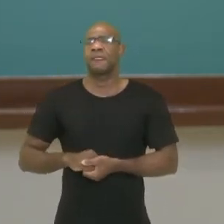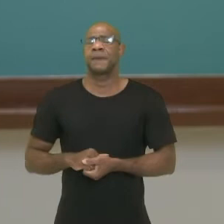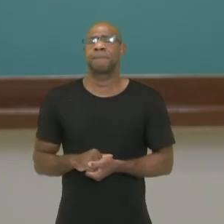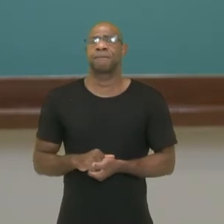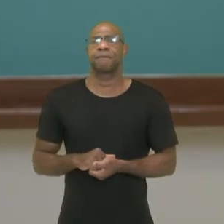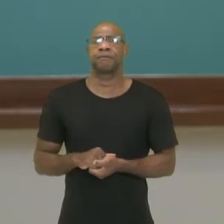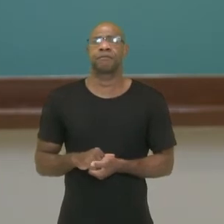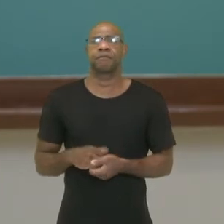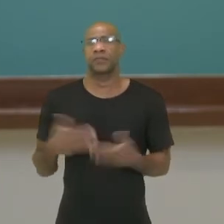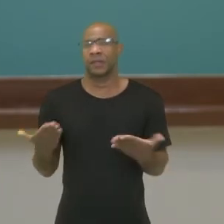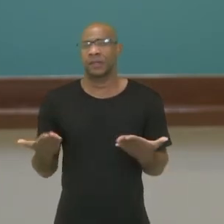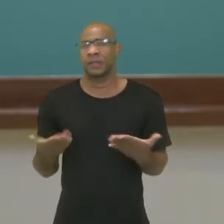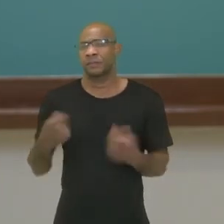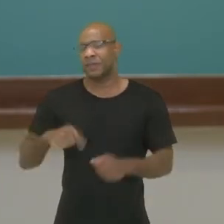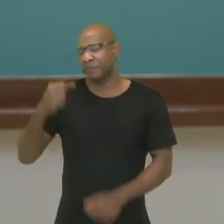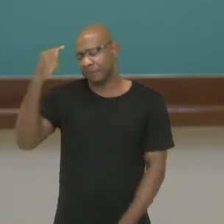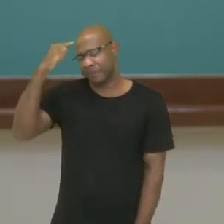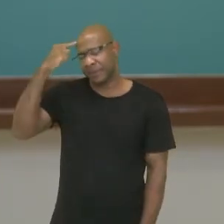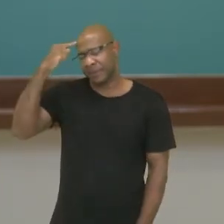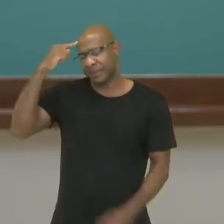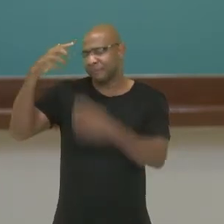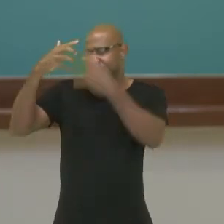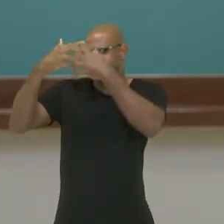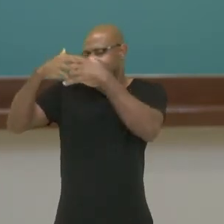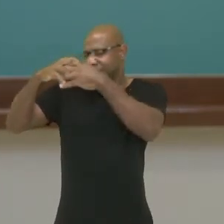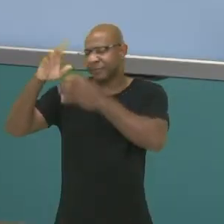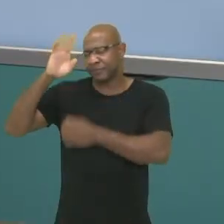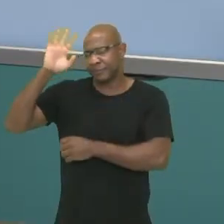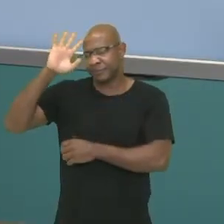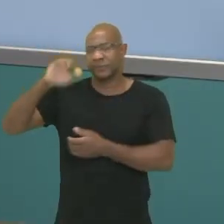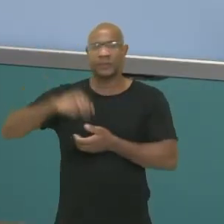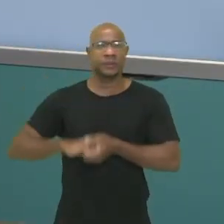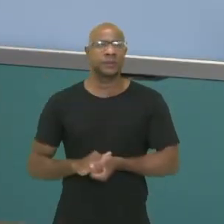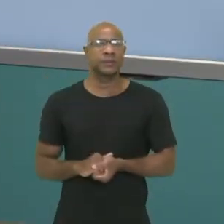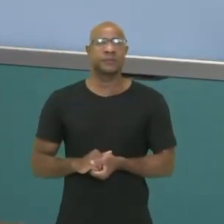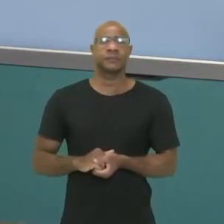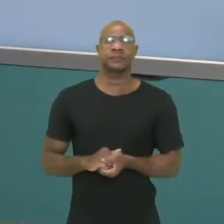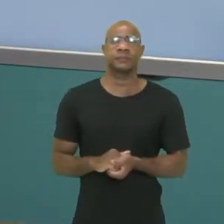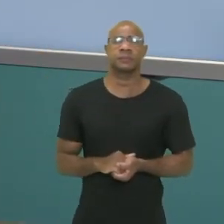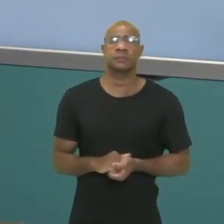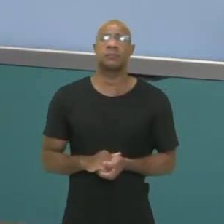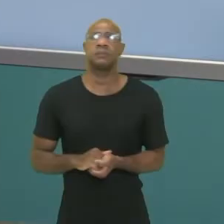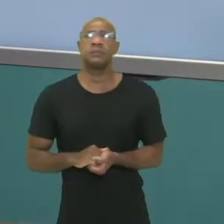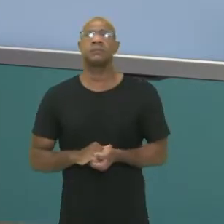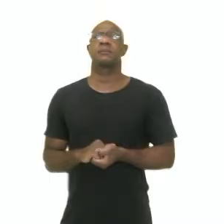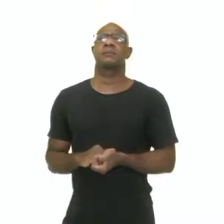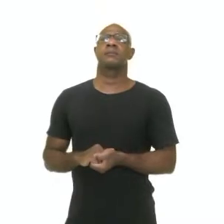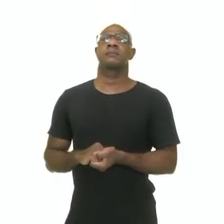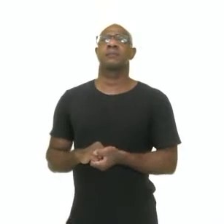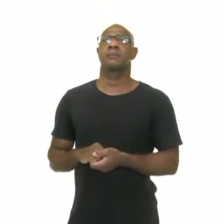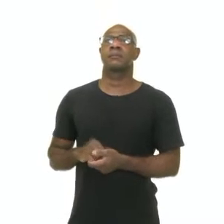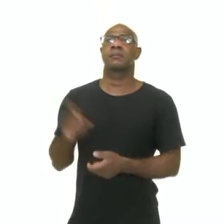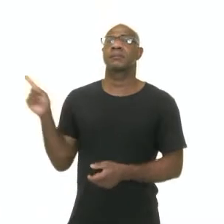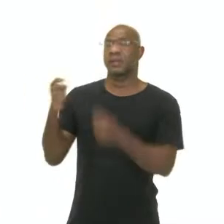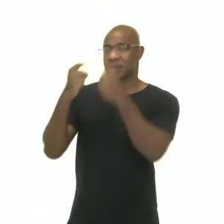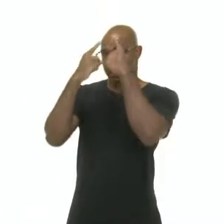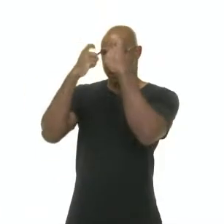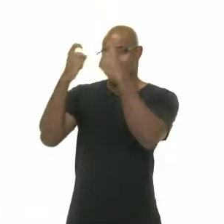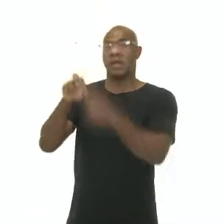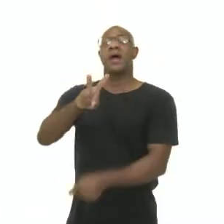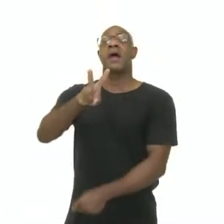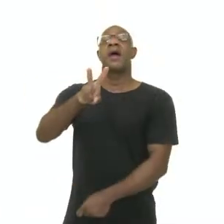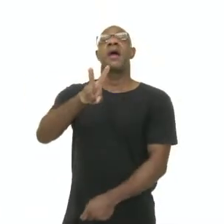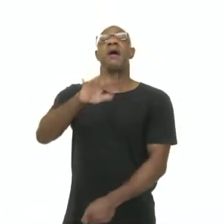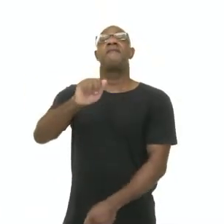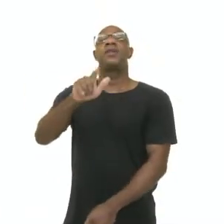desnecessariamente, então a gente tem que fazer esses pensamentos aí. Certo? Vamos lá? Falamos em nosso país